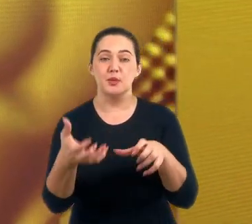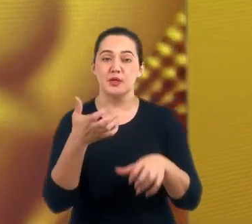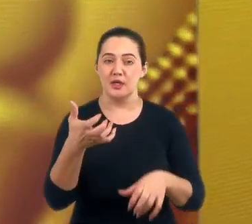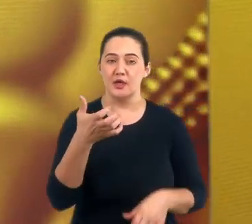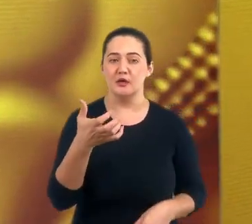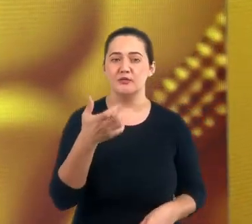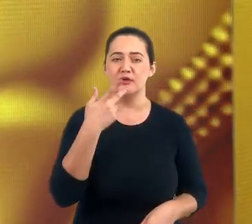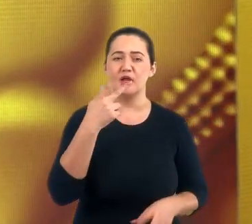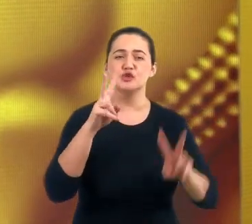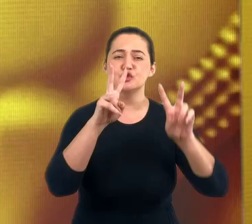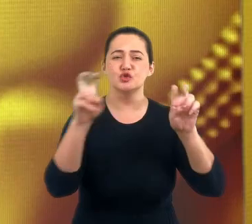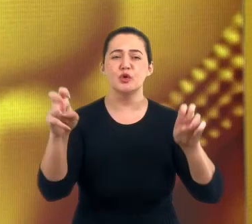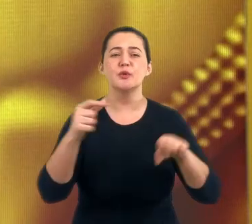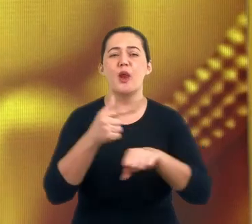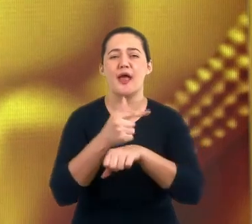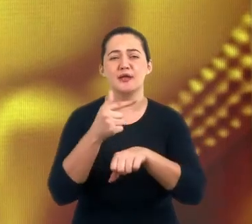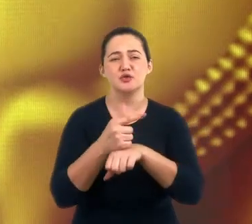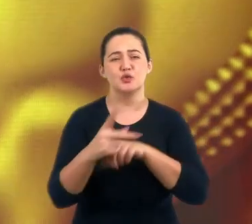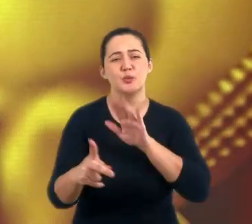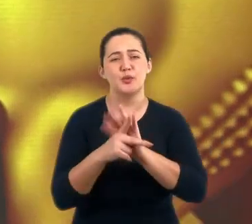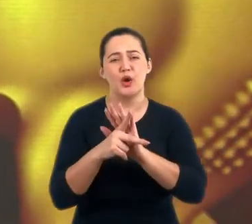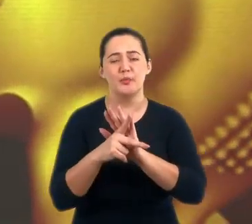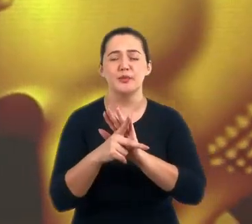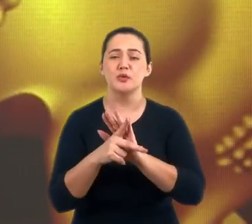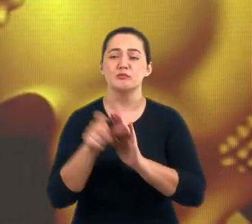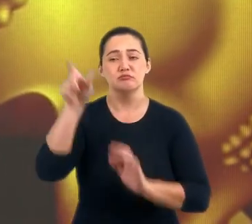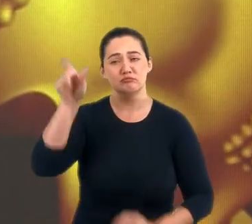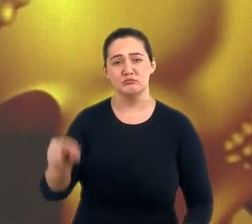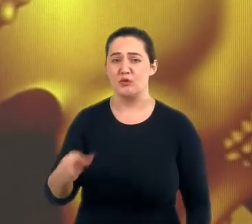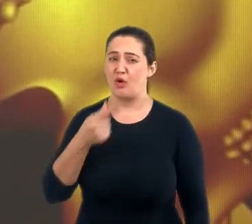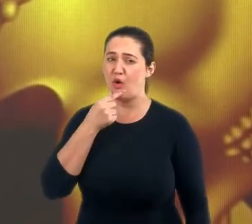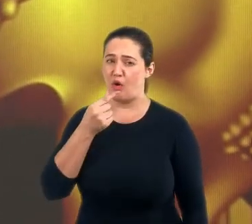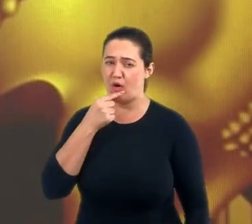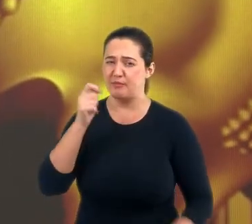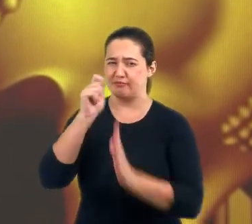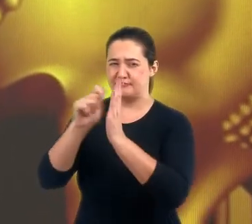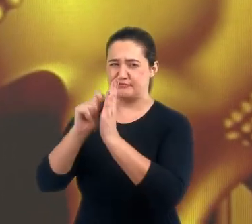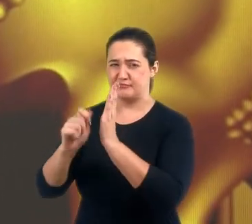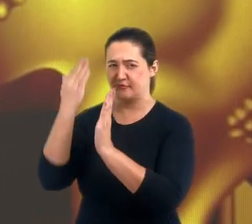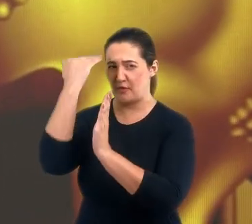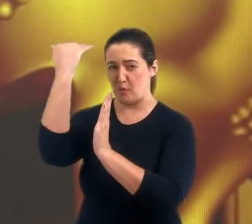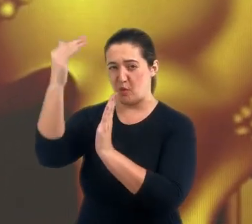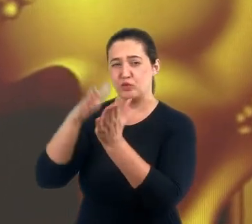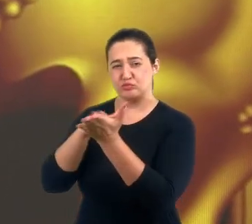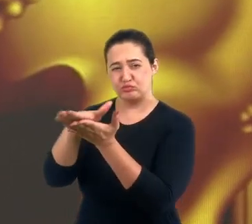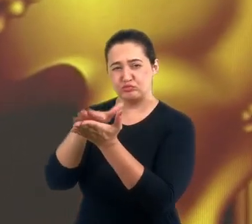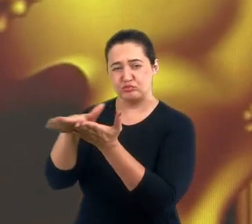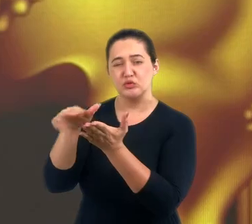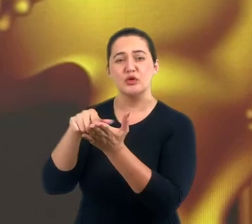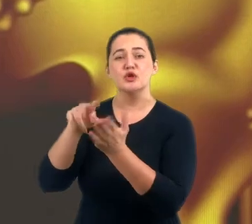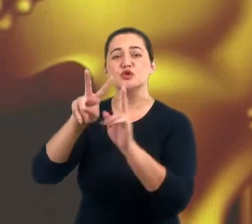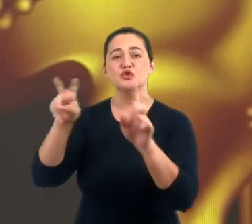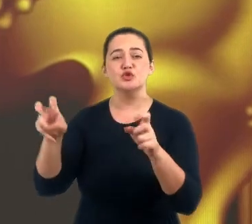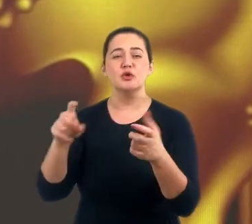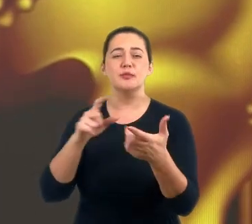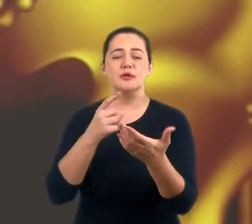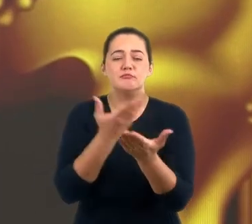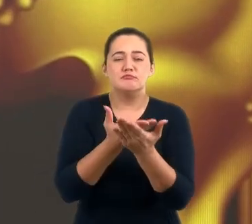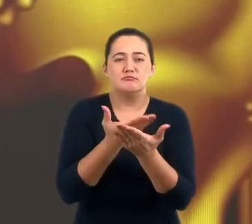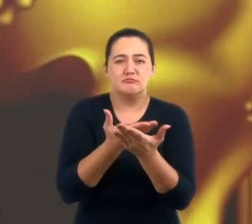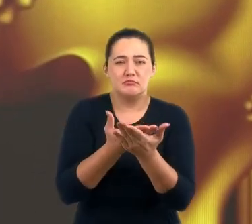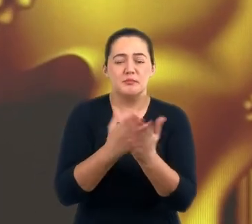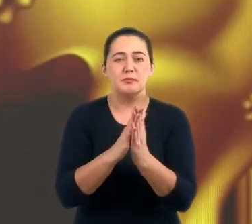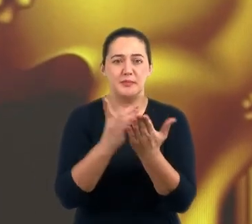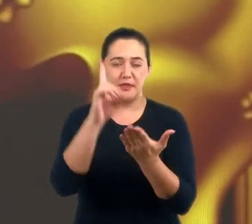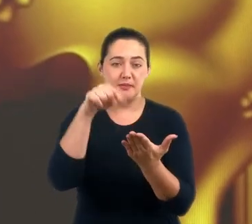quero mencionar para você o léxico de concordância de Strong, que é um trabalho conhecidíssimo de quem lida com a hermenêutica